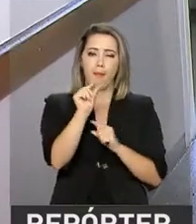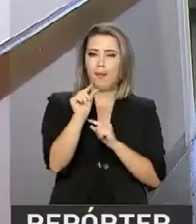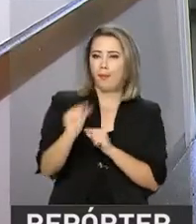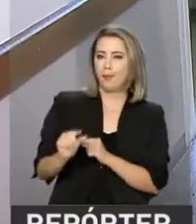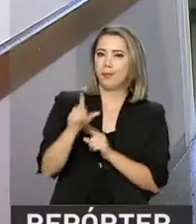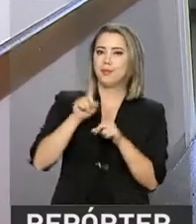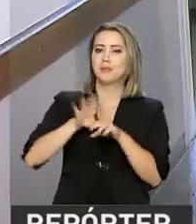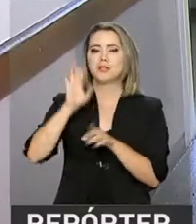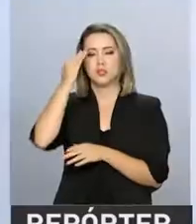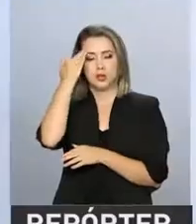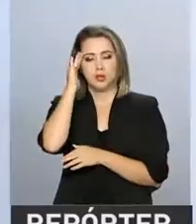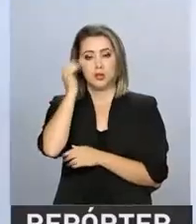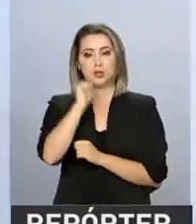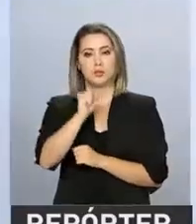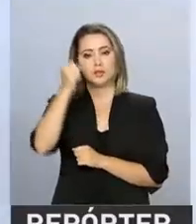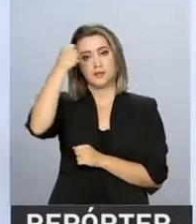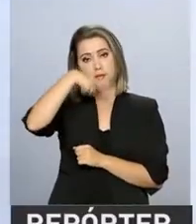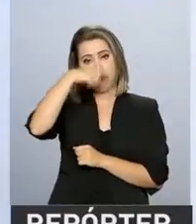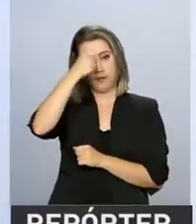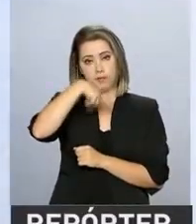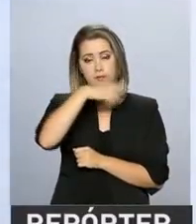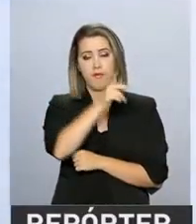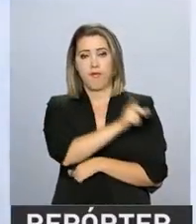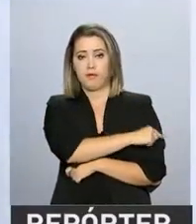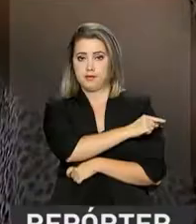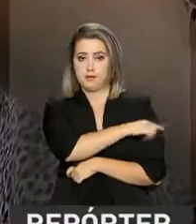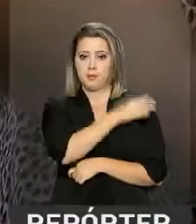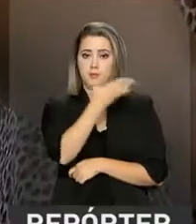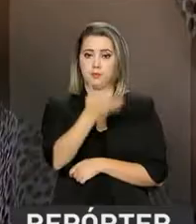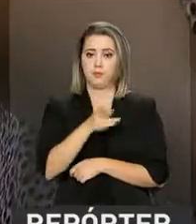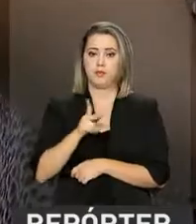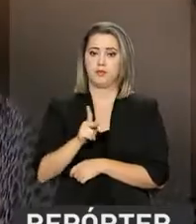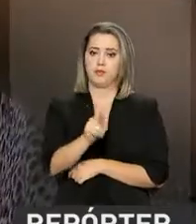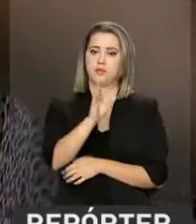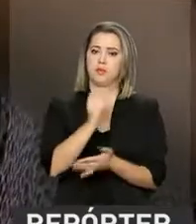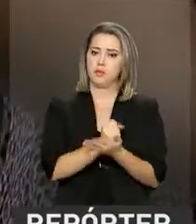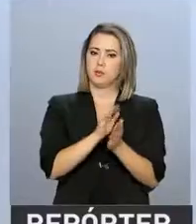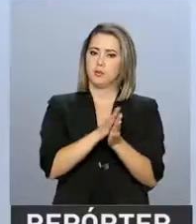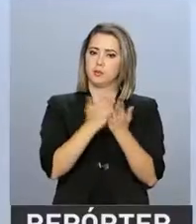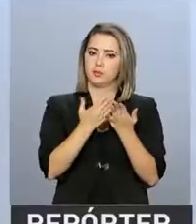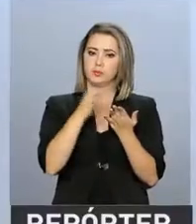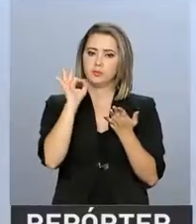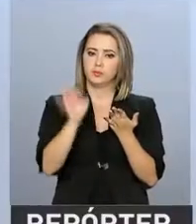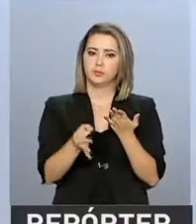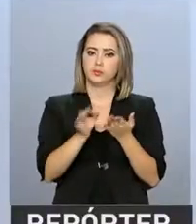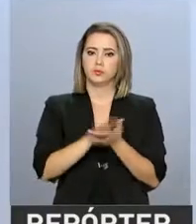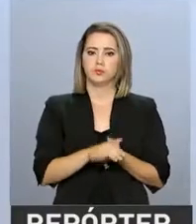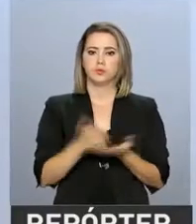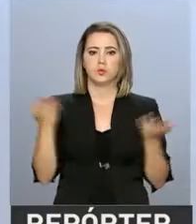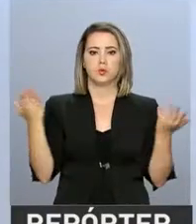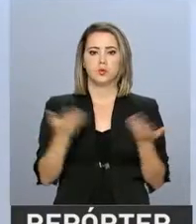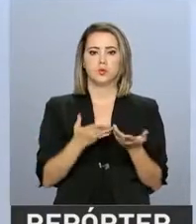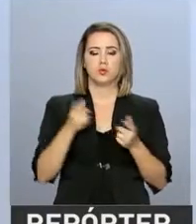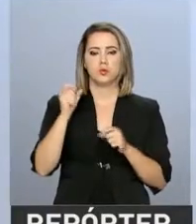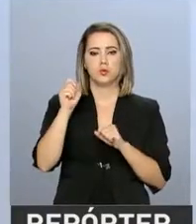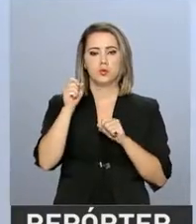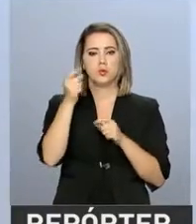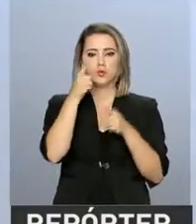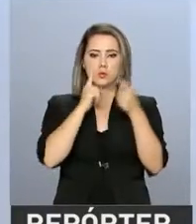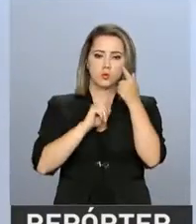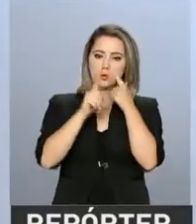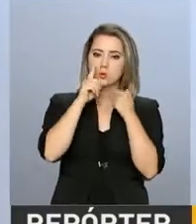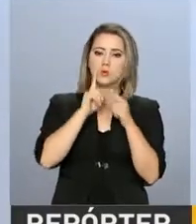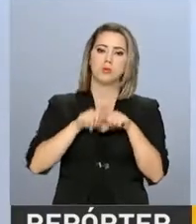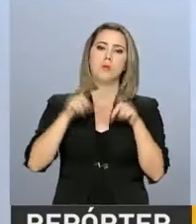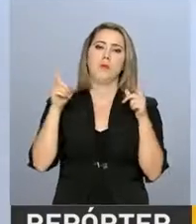precisa tomar a vacina da gripe. A mãe dela sempre mantém o cartão de vacinas da pequena em dia. Hoje ela dá uma choradinha por causa de uma picadinha, né? Mas eu